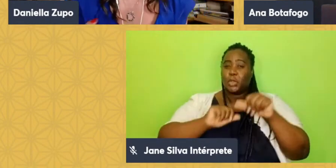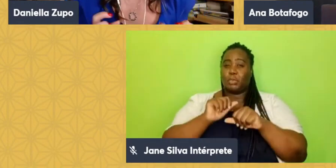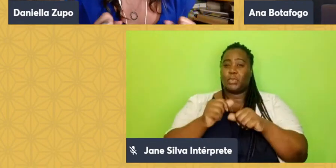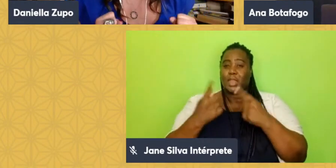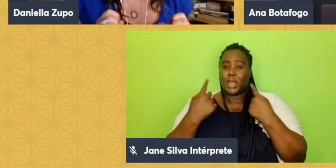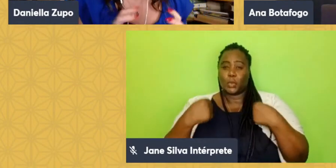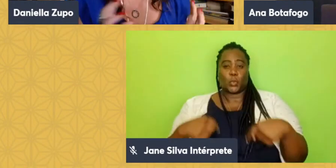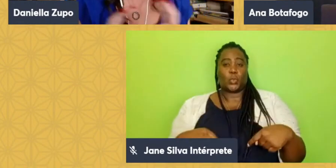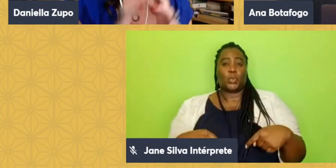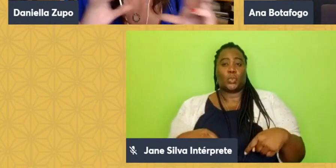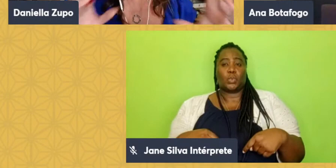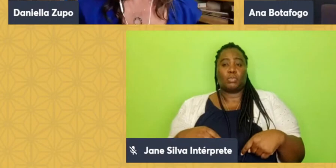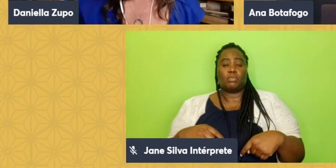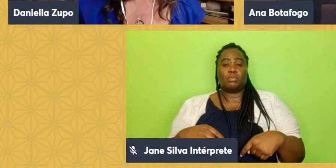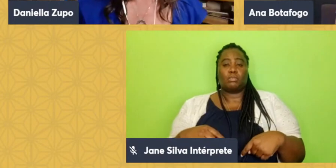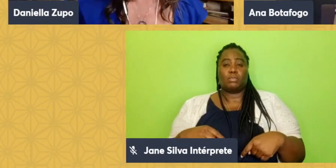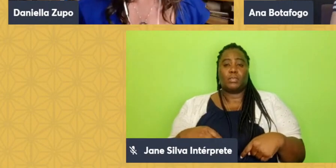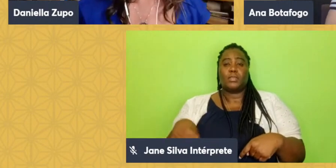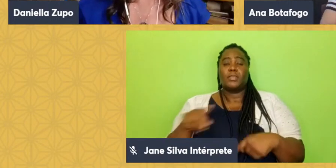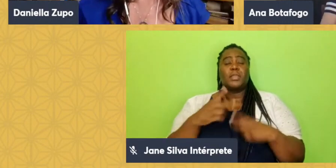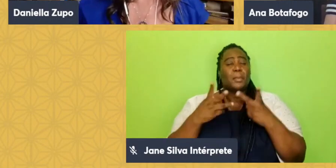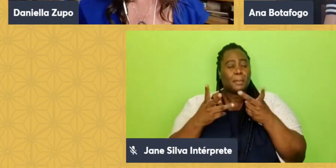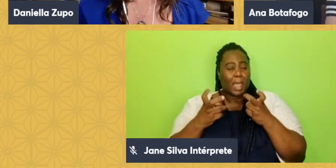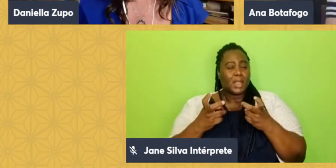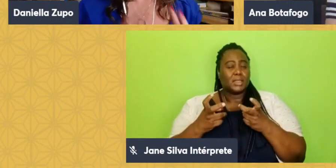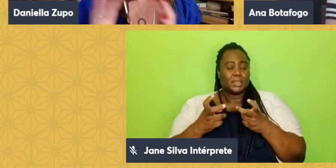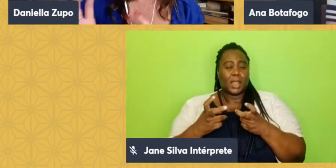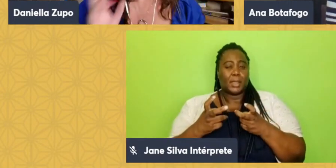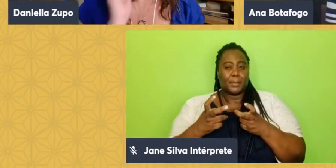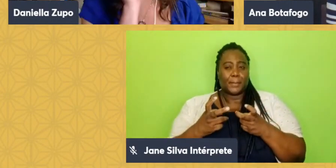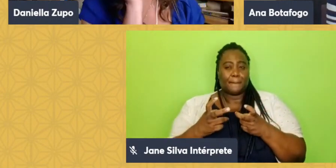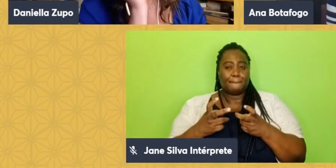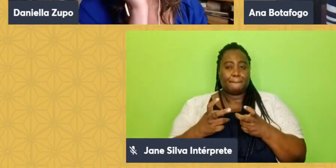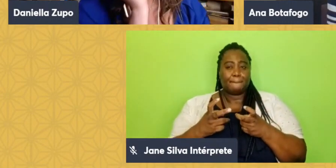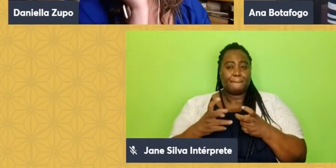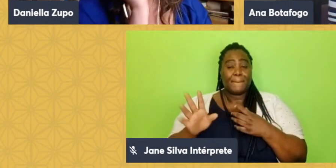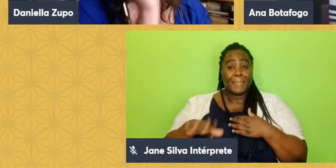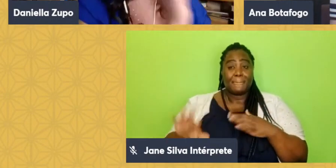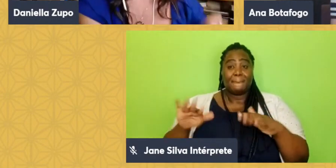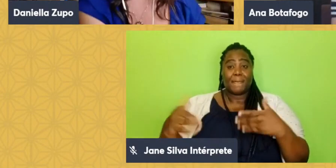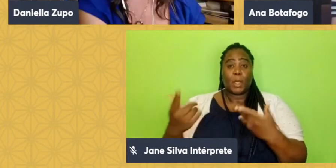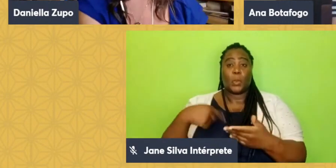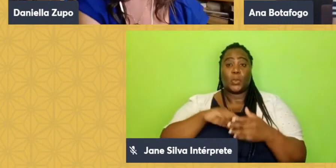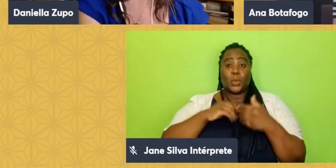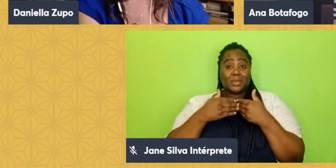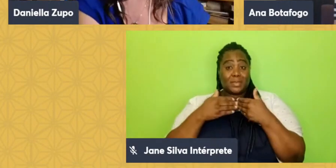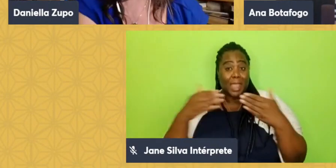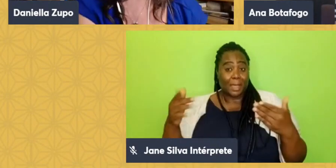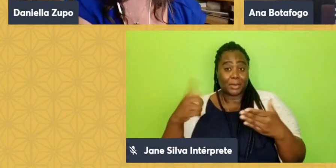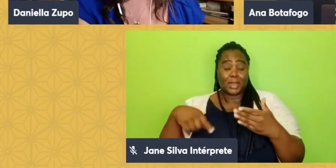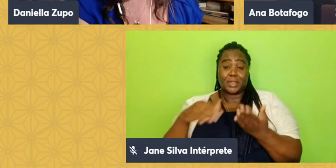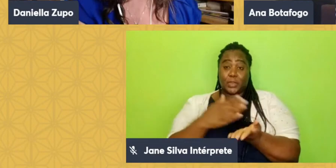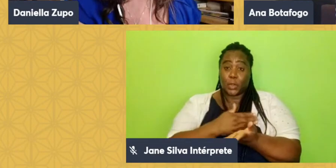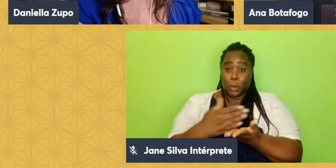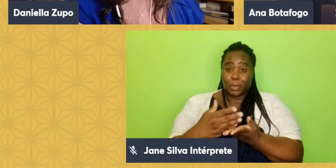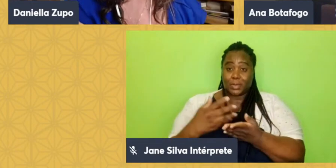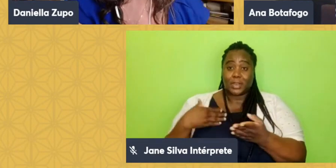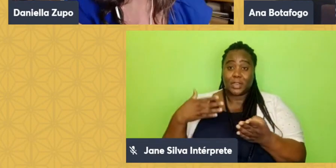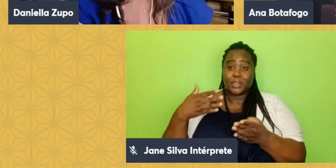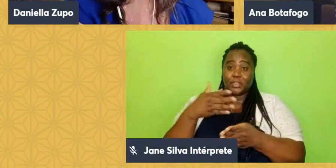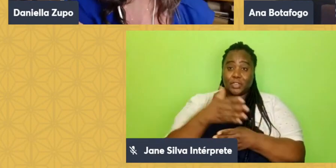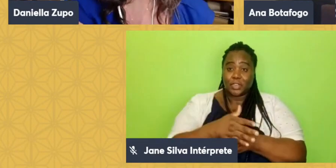corporal que elas estão percebe esse e as Crianças quando a gente abriu quando elas começaram a chegar